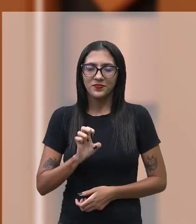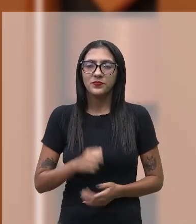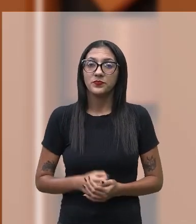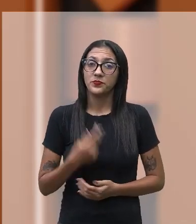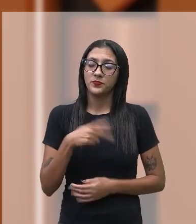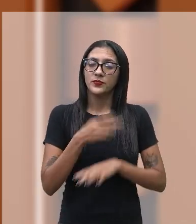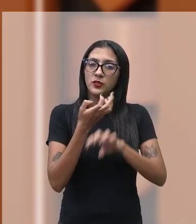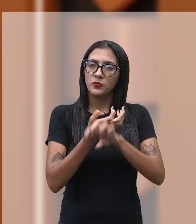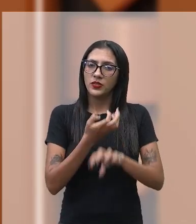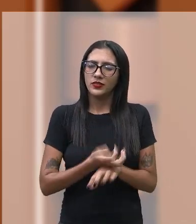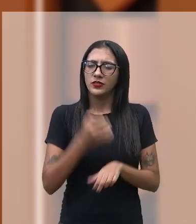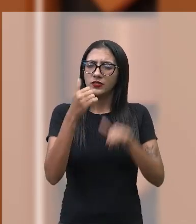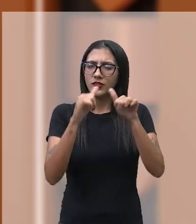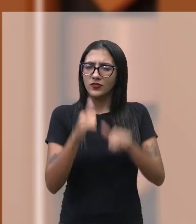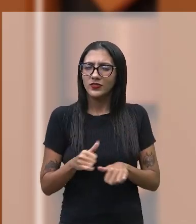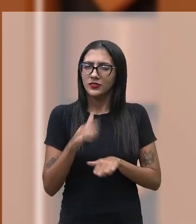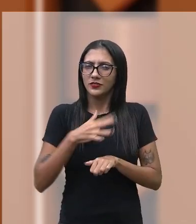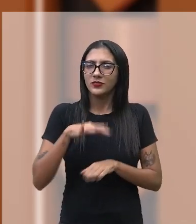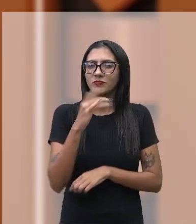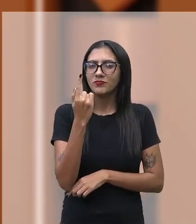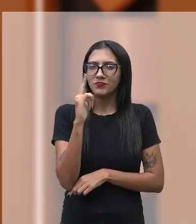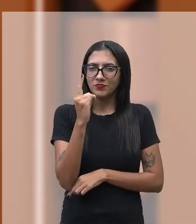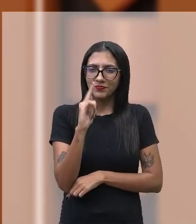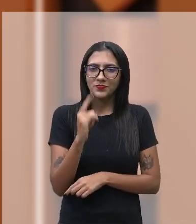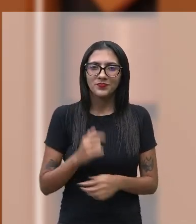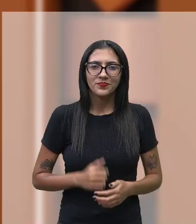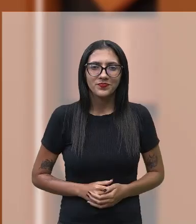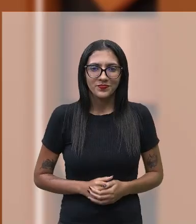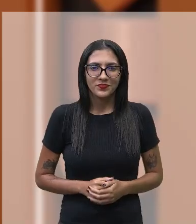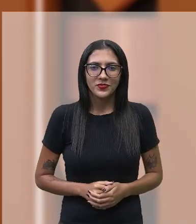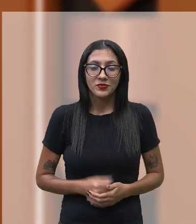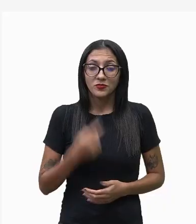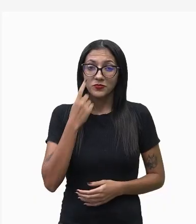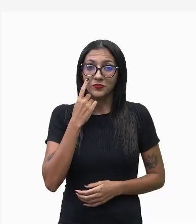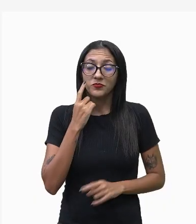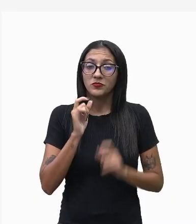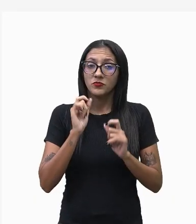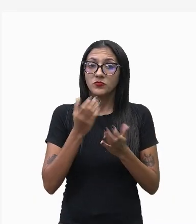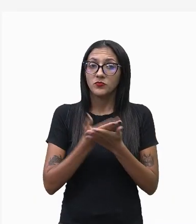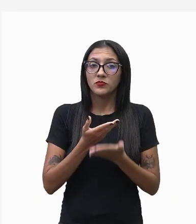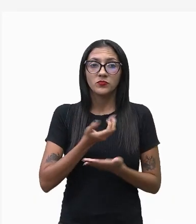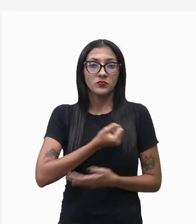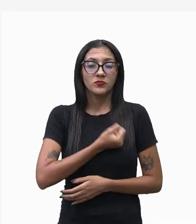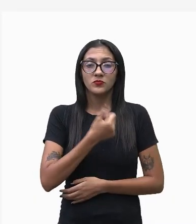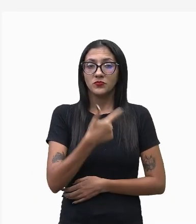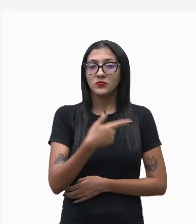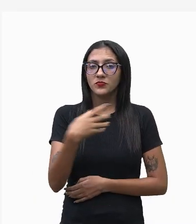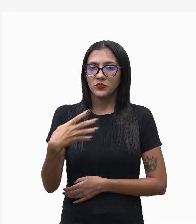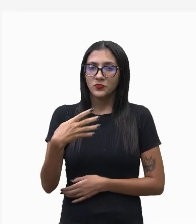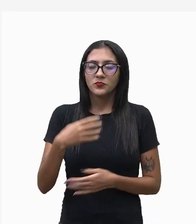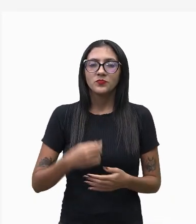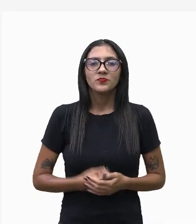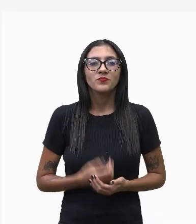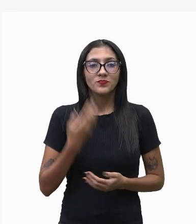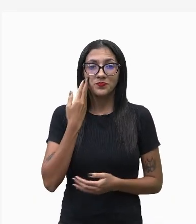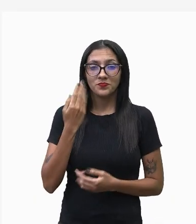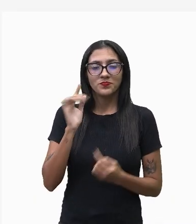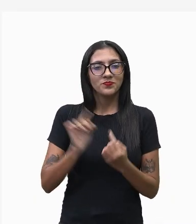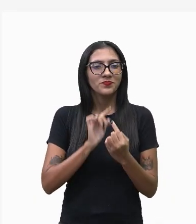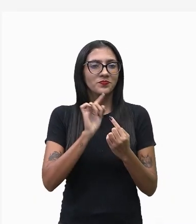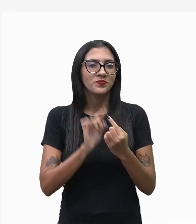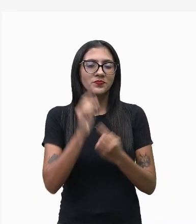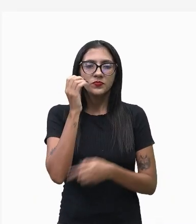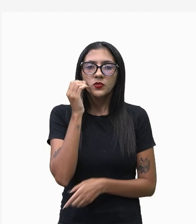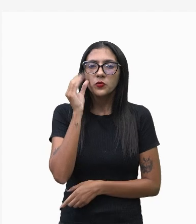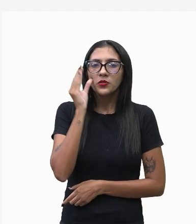avalia aí as questões ambientais, não é isso? Vamos dar uma olhada no que temos para a aula de número 24, conforme estamos vendo aqui,